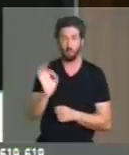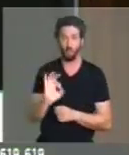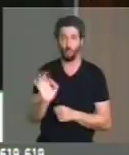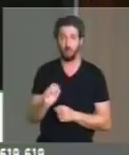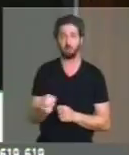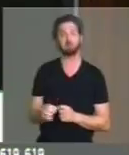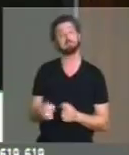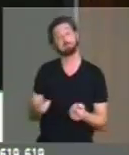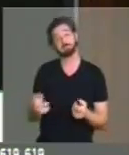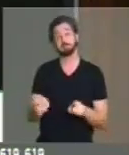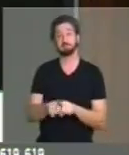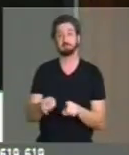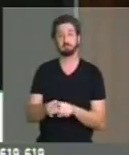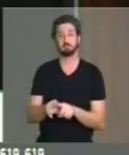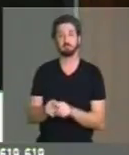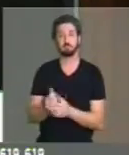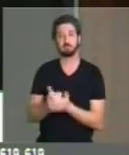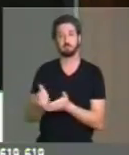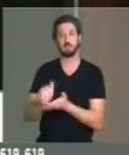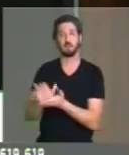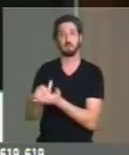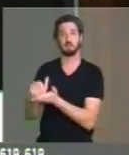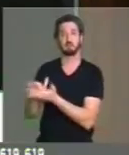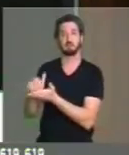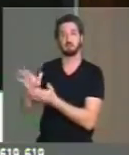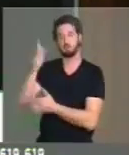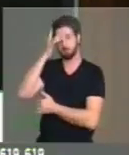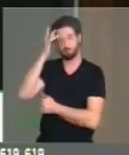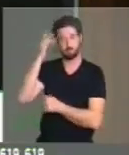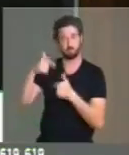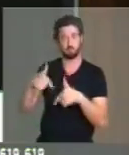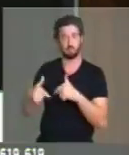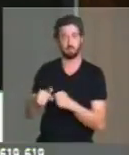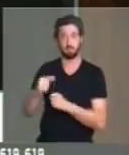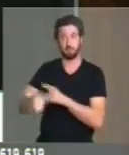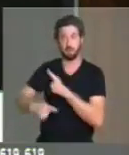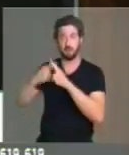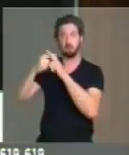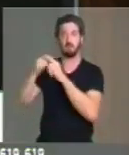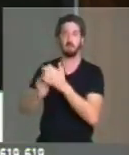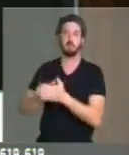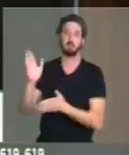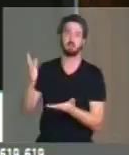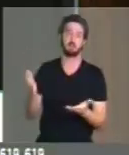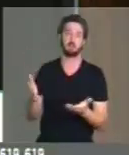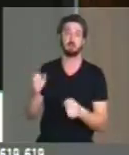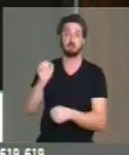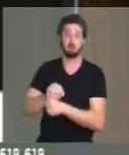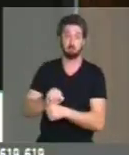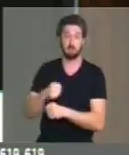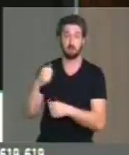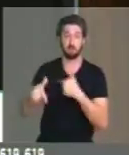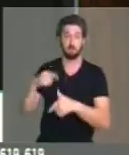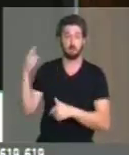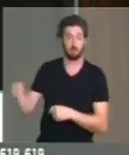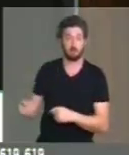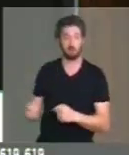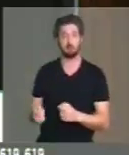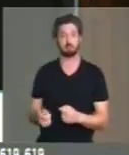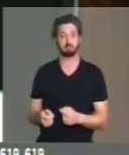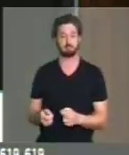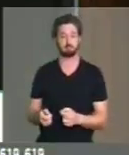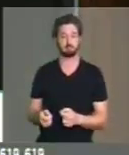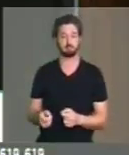e, consequentemente, começam a demitir trabalhadores, aumentam as demissões, paralisam suas atividades